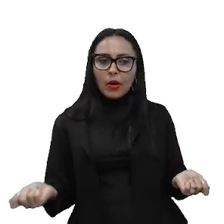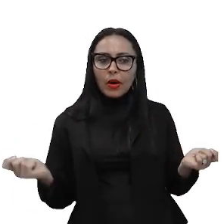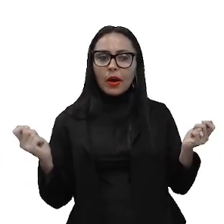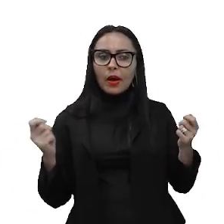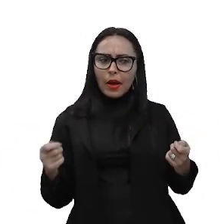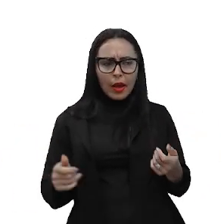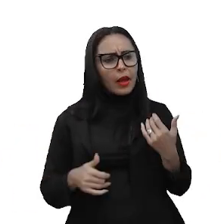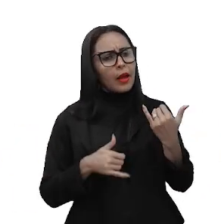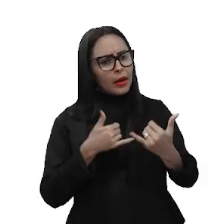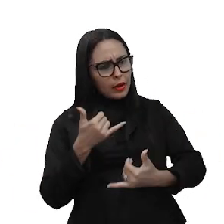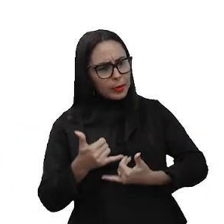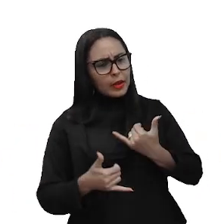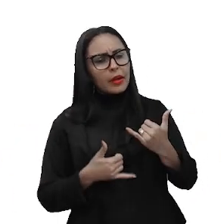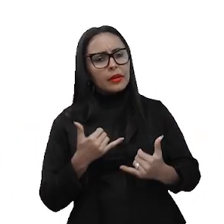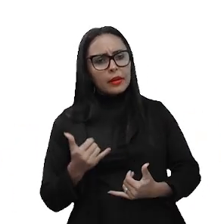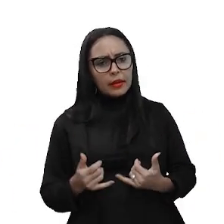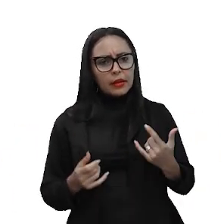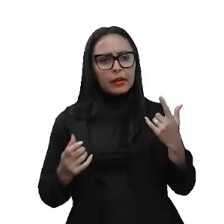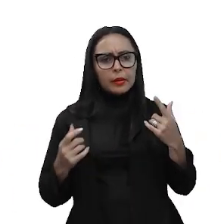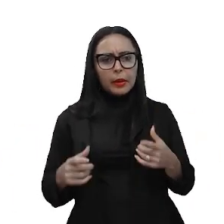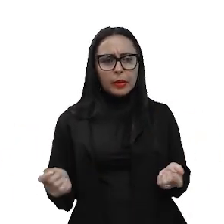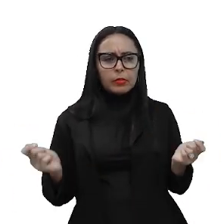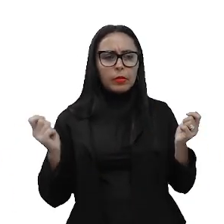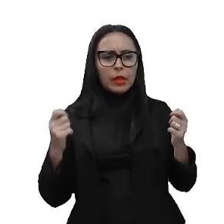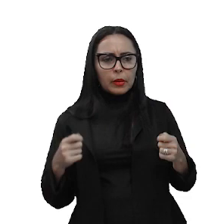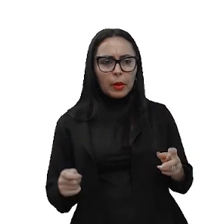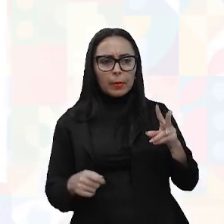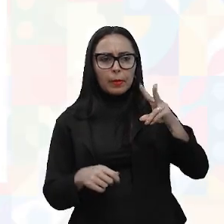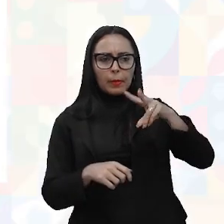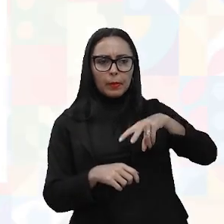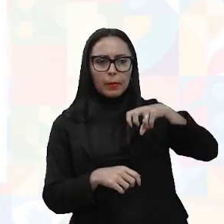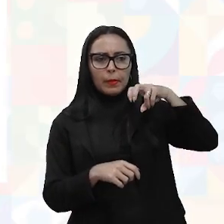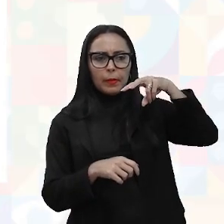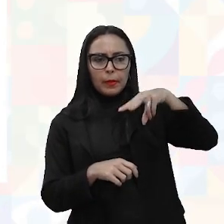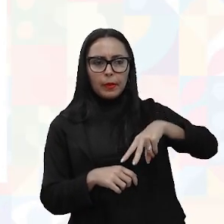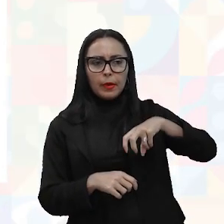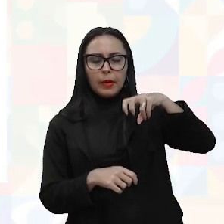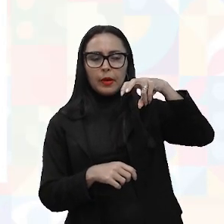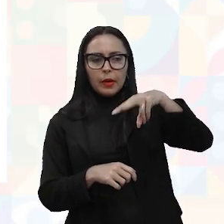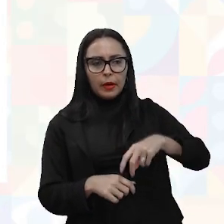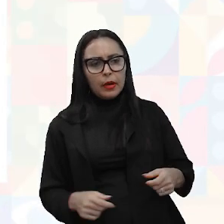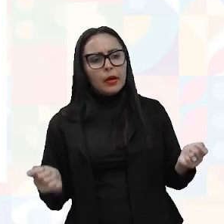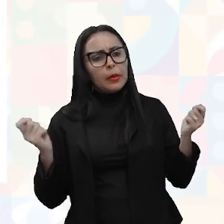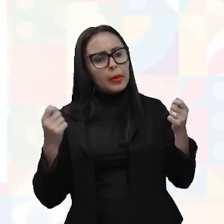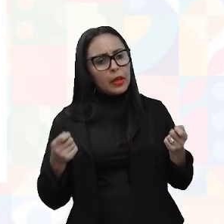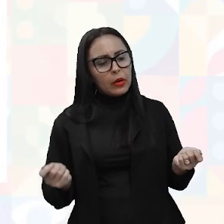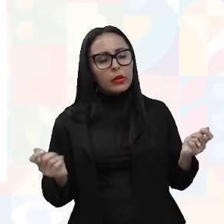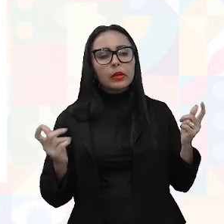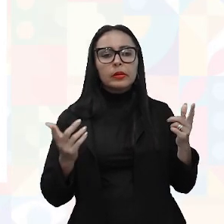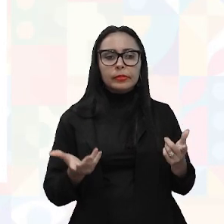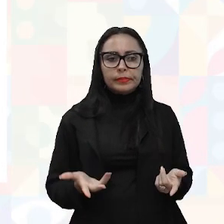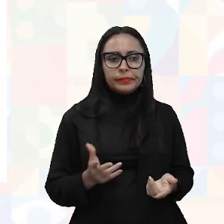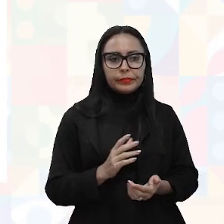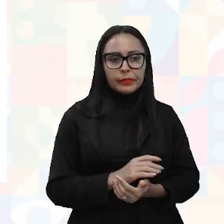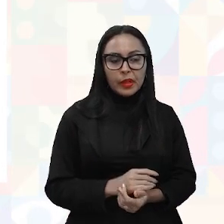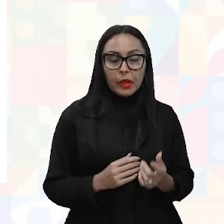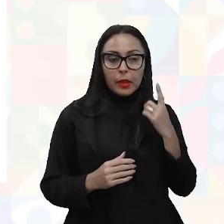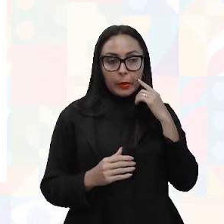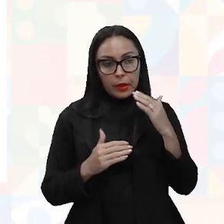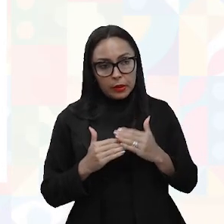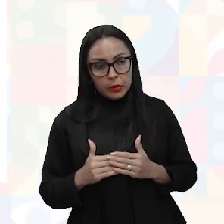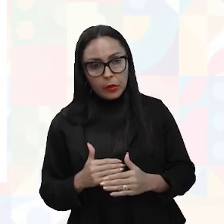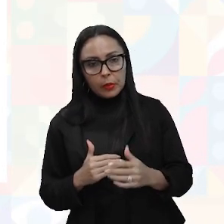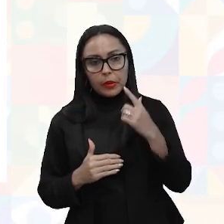não tem nada. Eu pego a corda e começo a pular com amigos, ou pular só, enfim, para ser inclusive um exercício. Mas a partir do momento